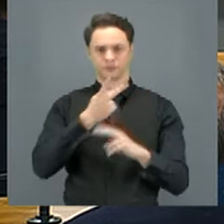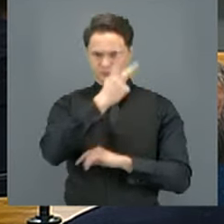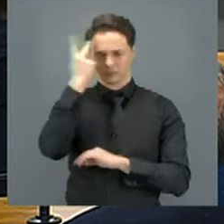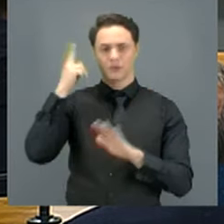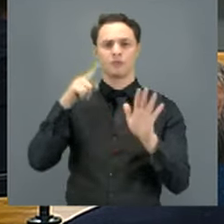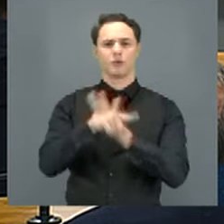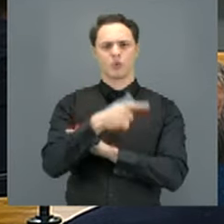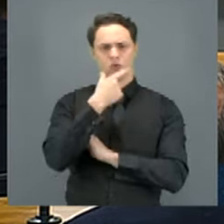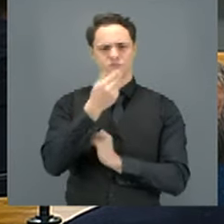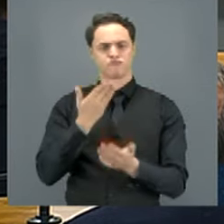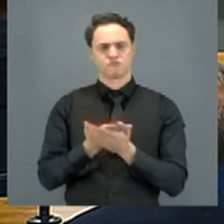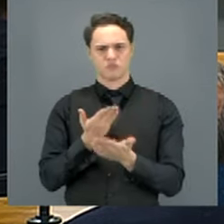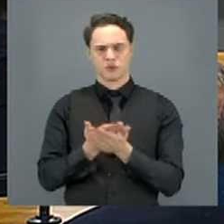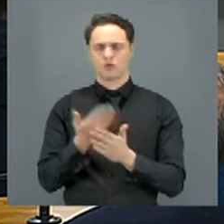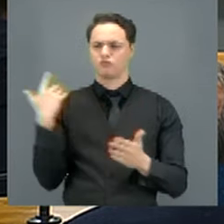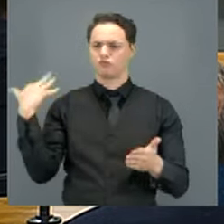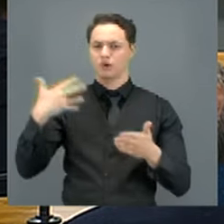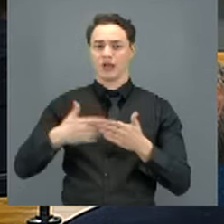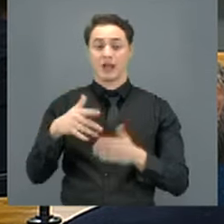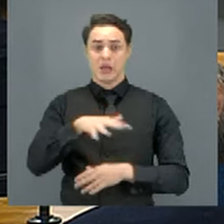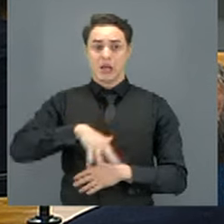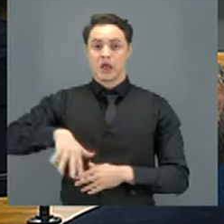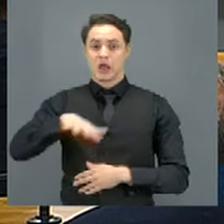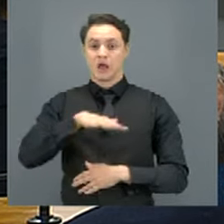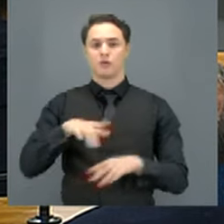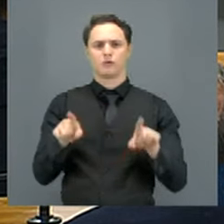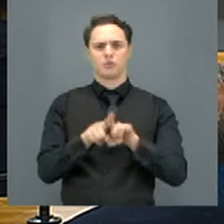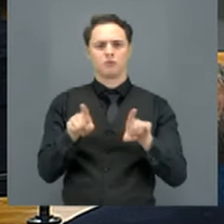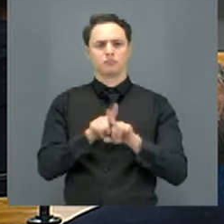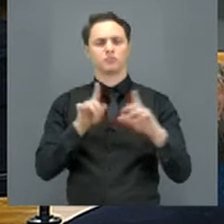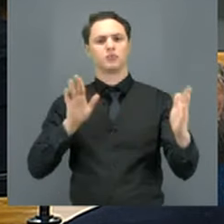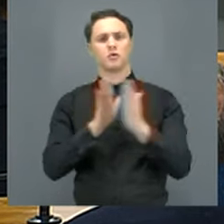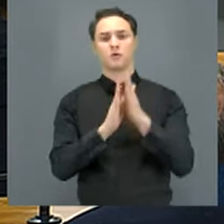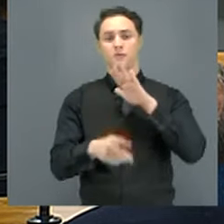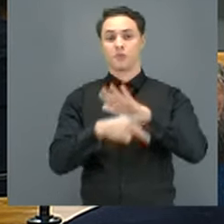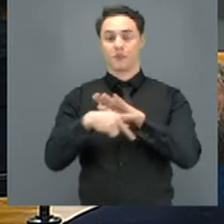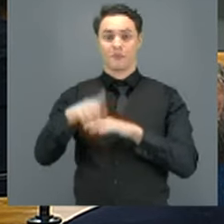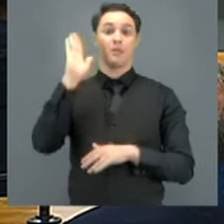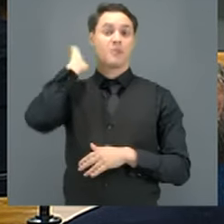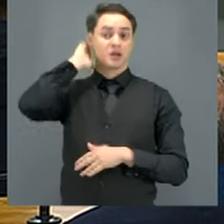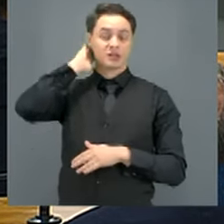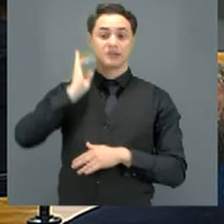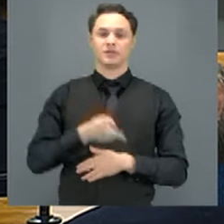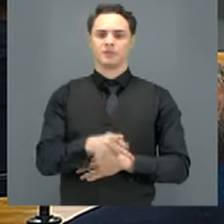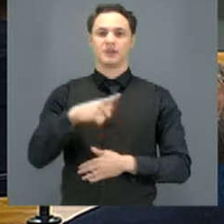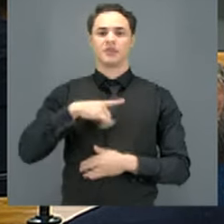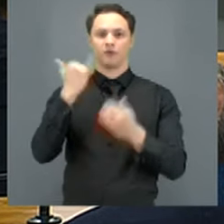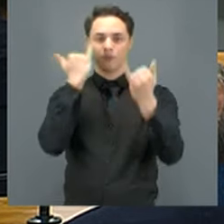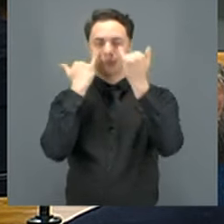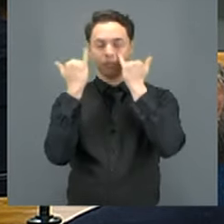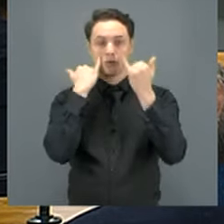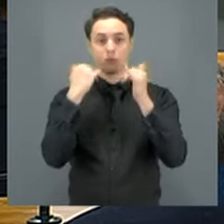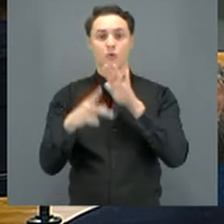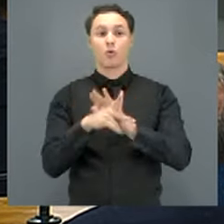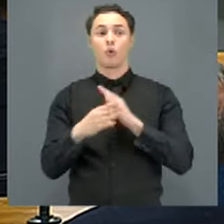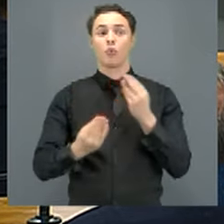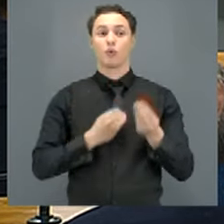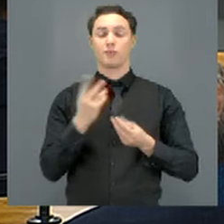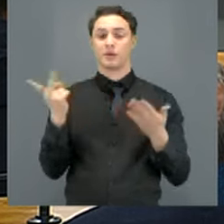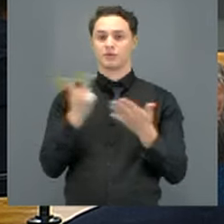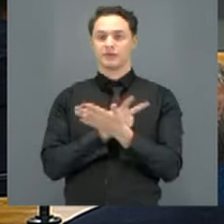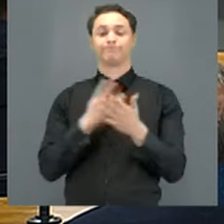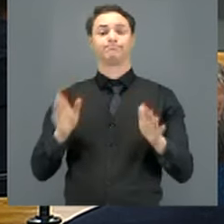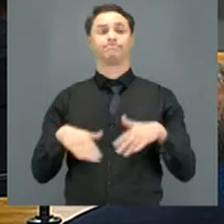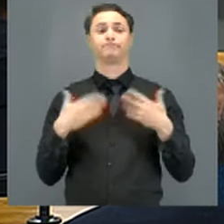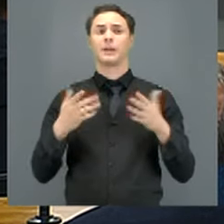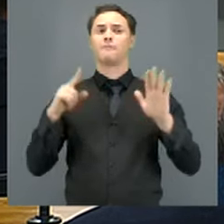um estudioso, está lá nessa área do meio, nesse conflito lá no Pará, e sempre tem nos informado como as coisas estão por lá. É